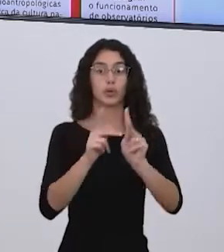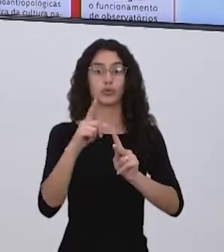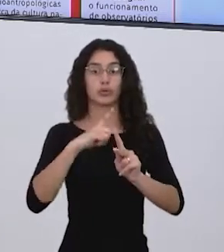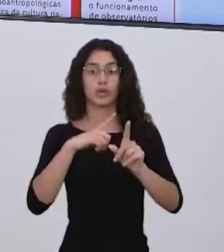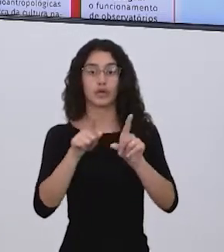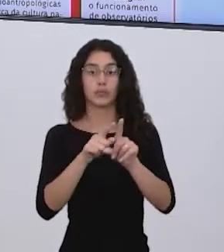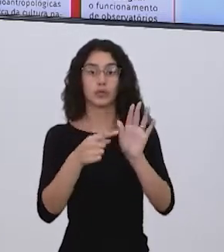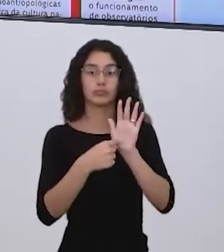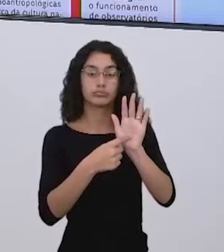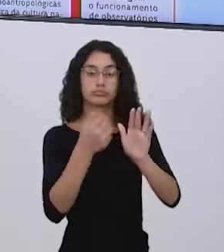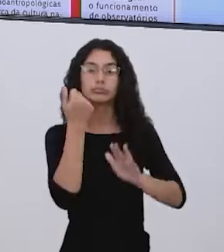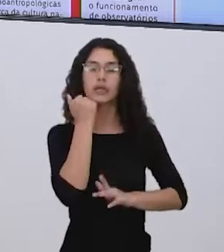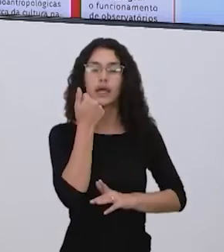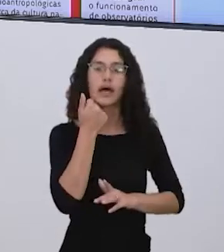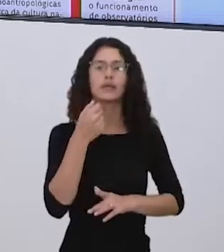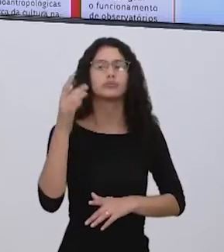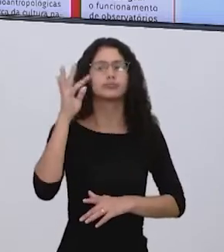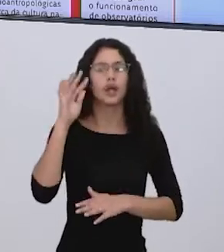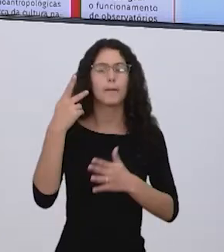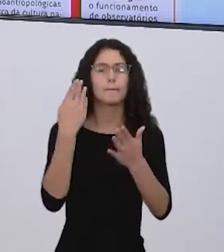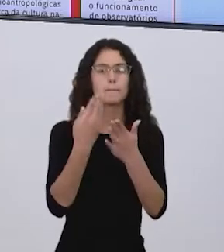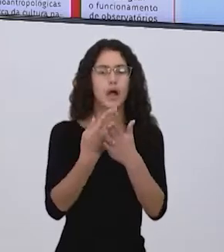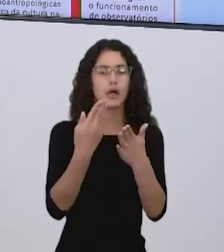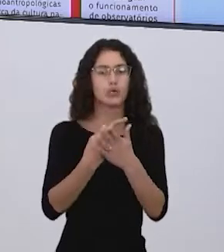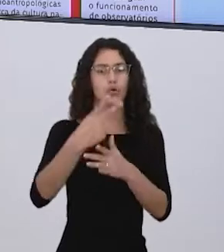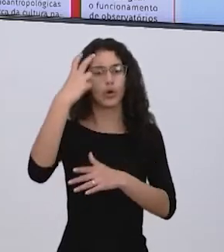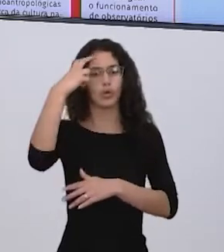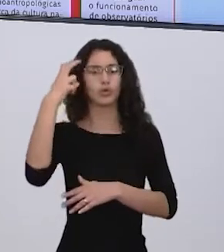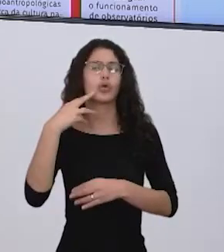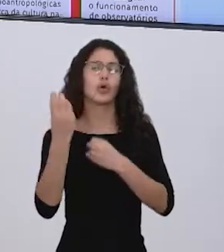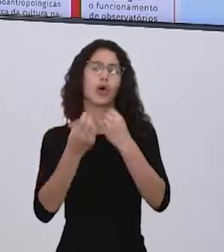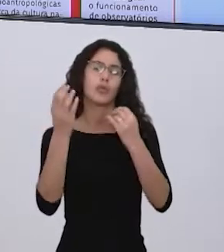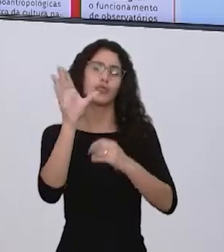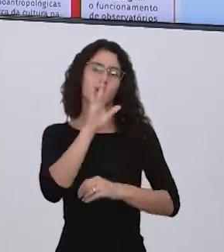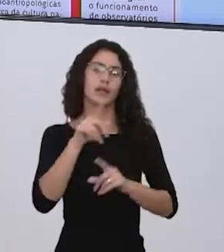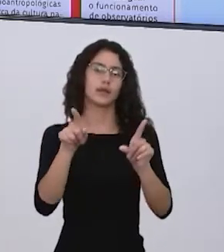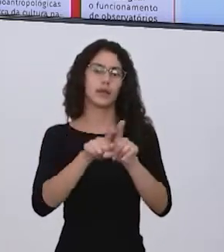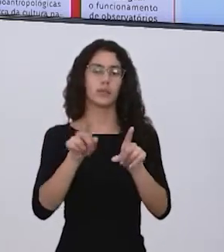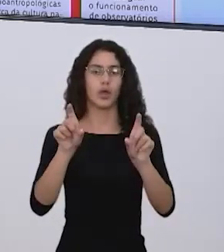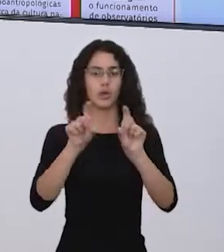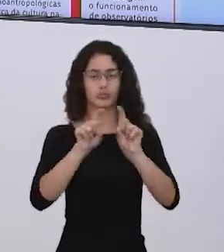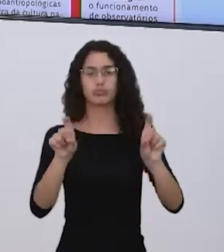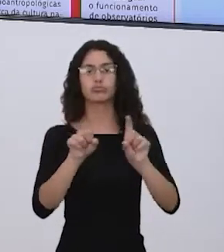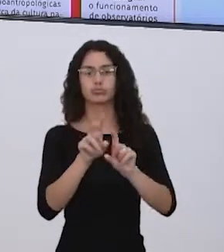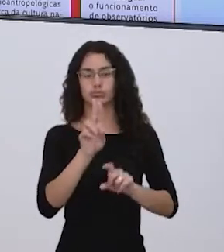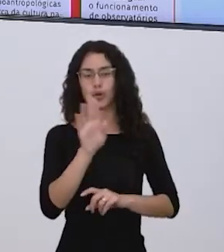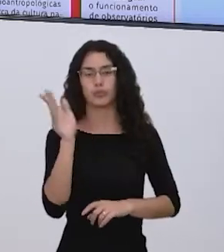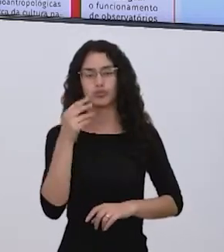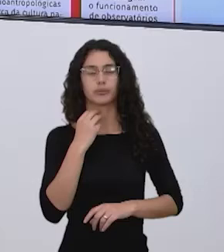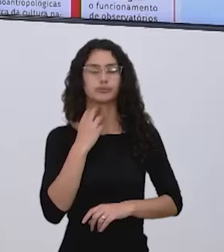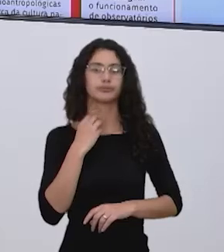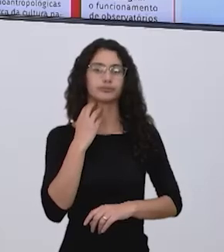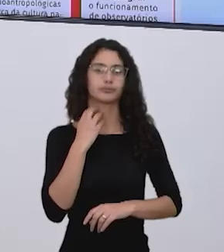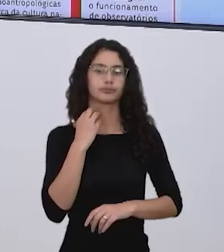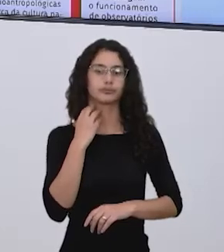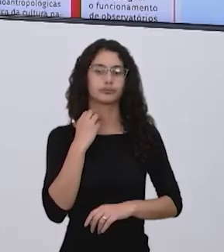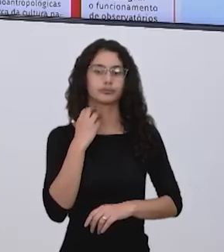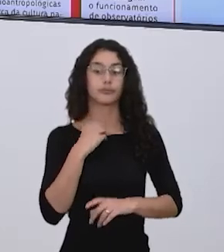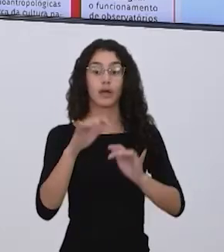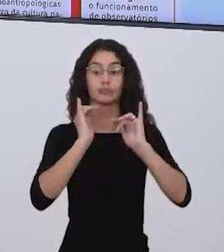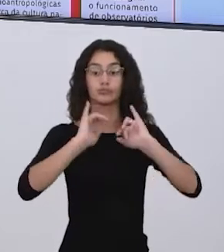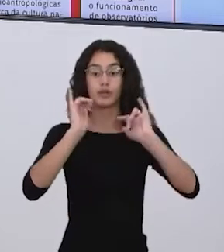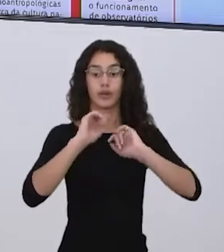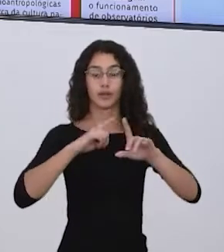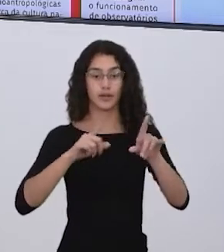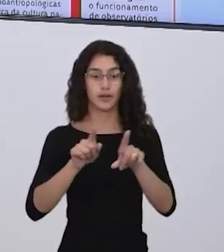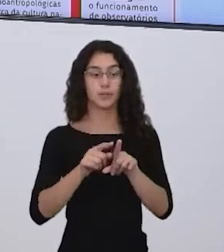da ciência, de teóricos da cultura, como eu falei para vocês, o Taylor, o Geertz, enfim. E a